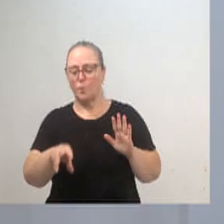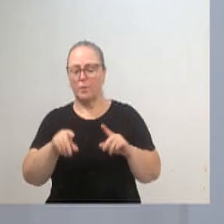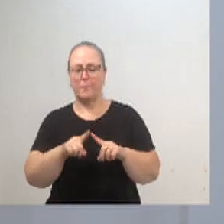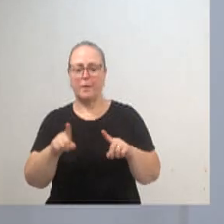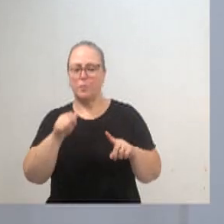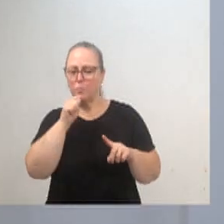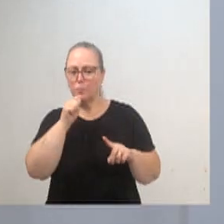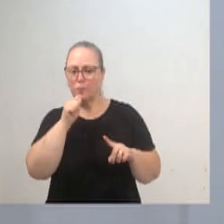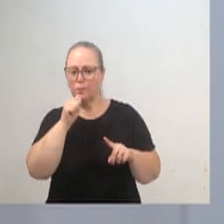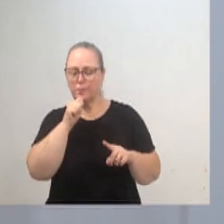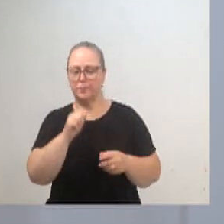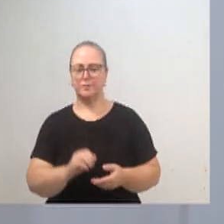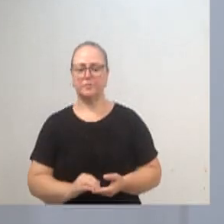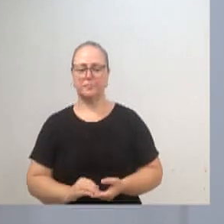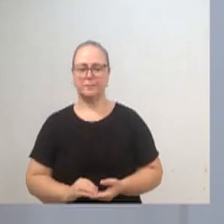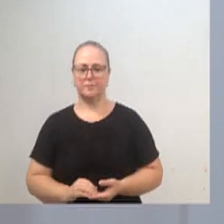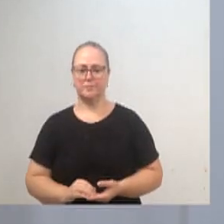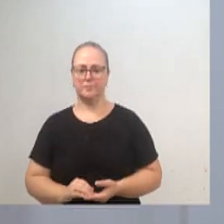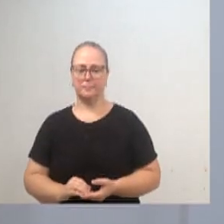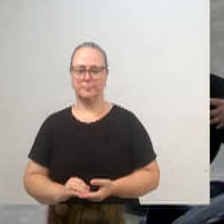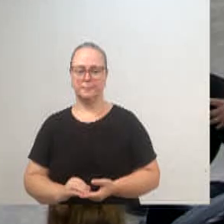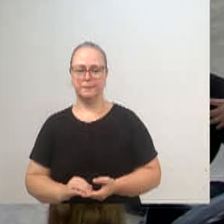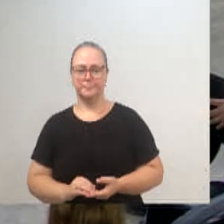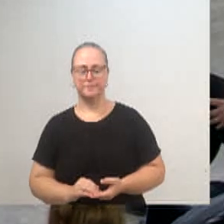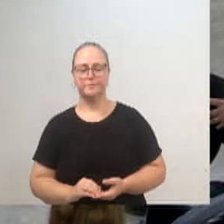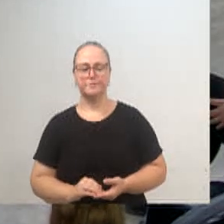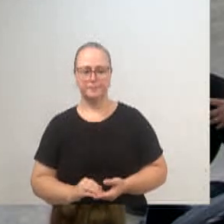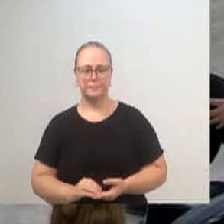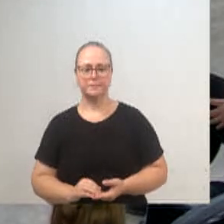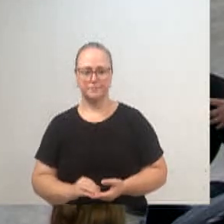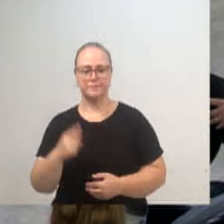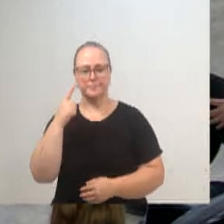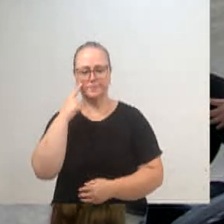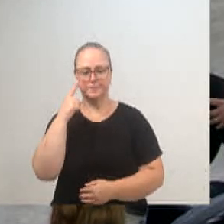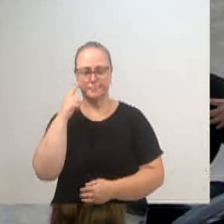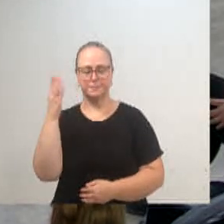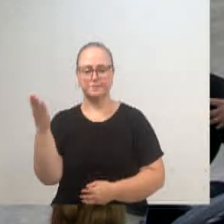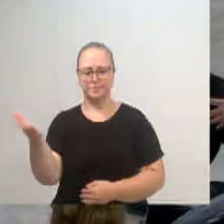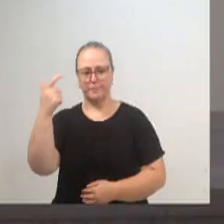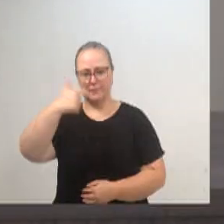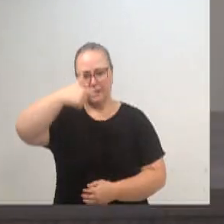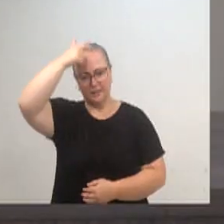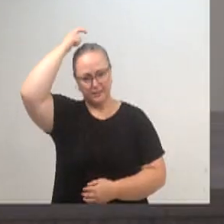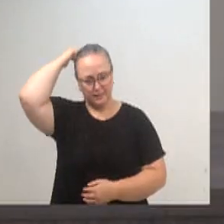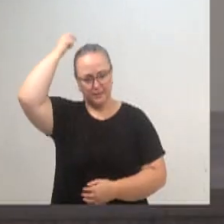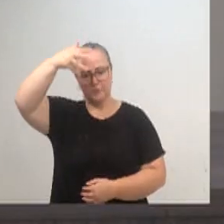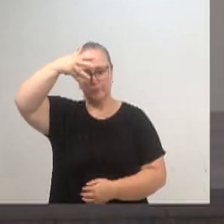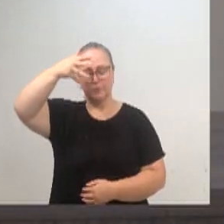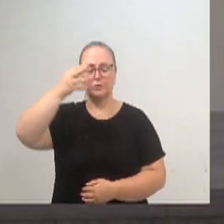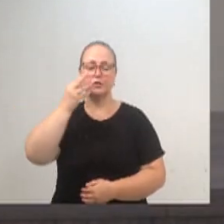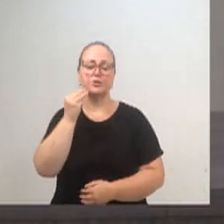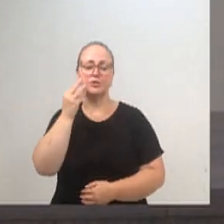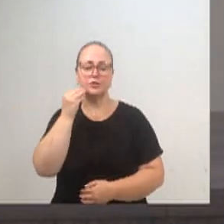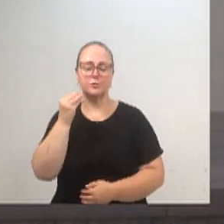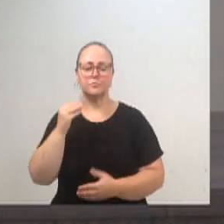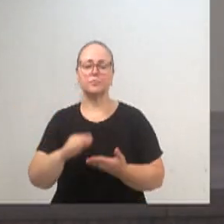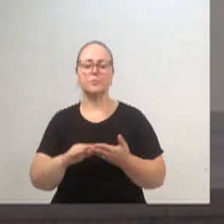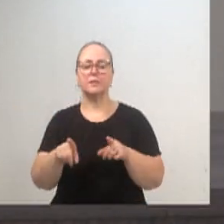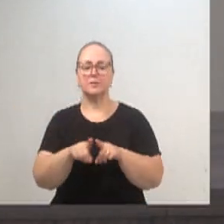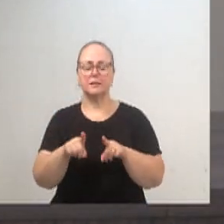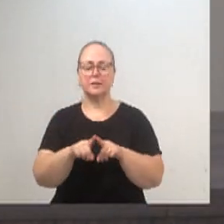aos dois vereadores em sequência. Ouço a parte o vereador Adriano Pereira, o vereador Gilson de Souza e também o